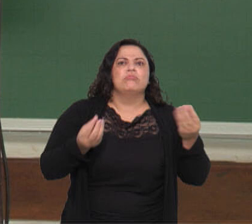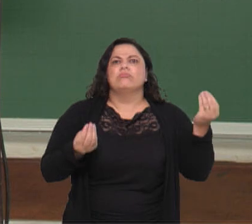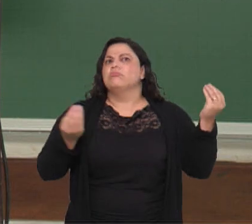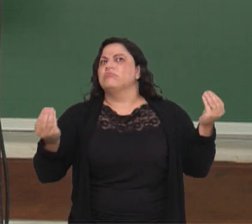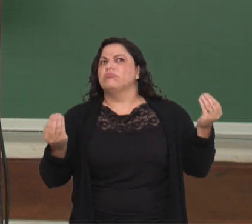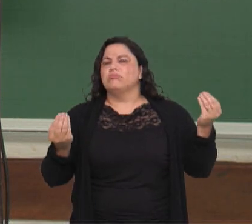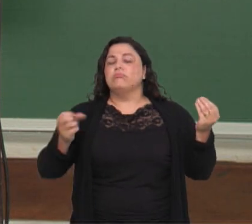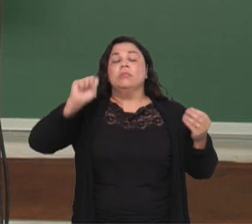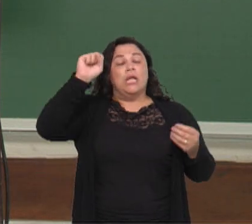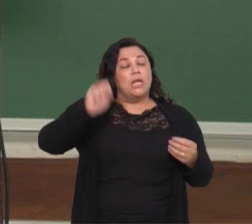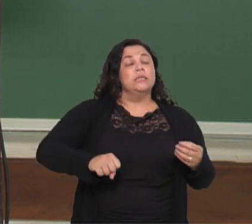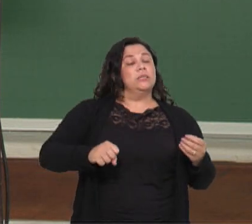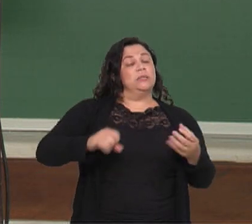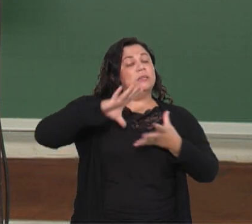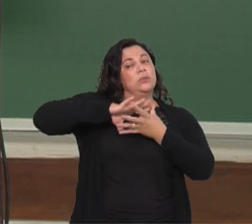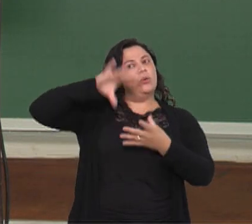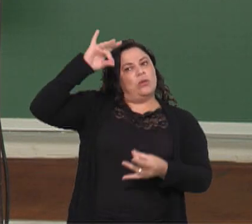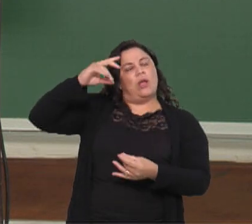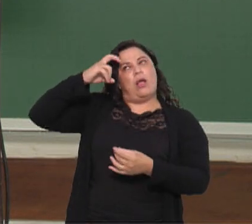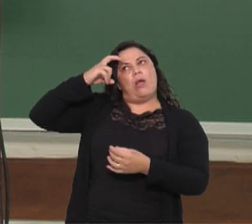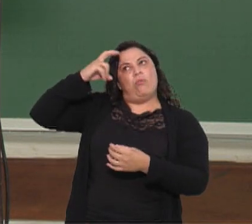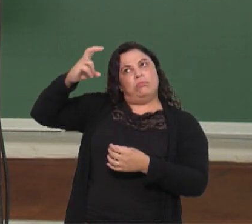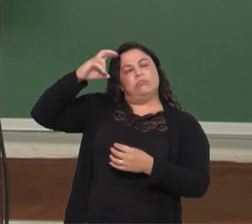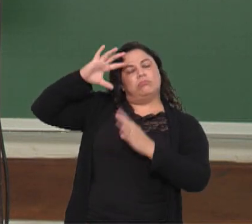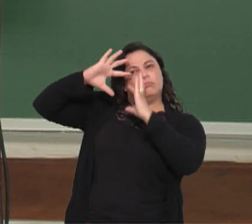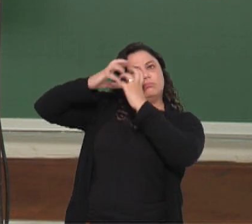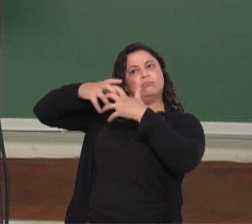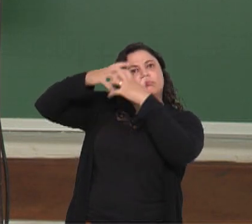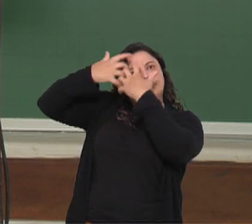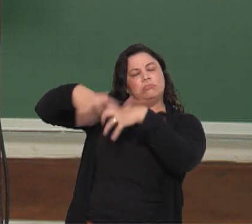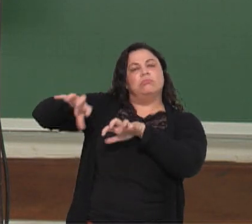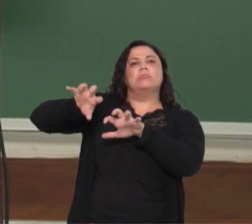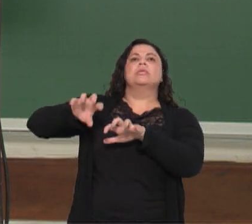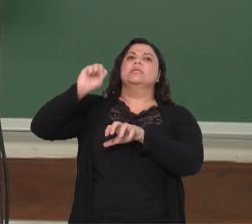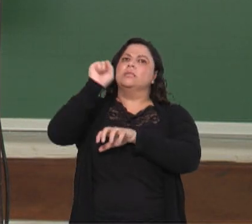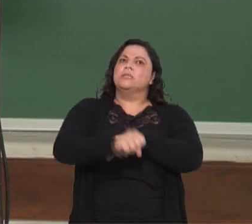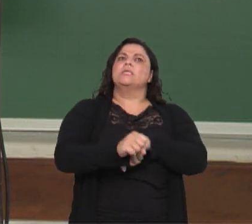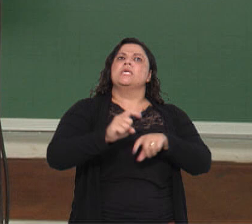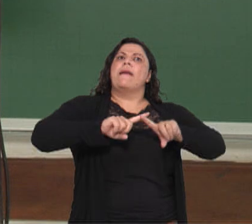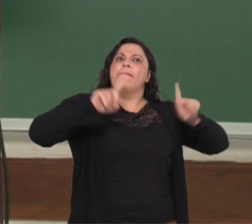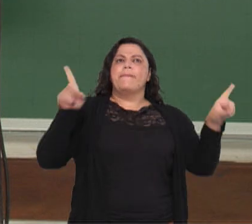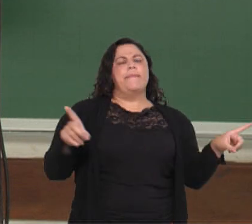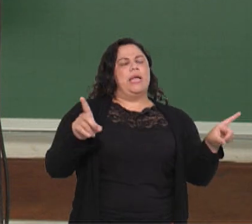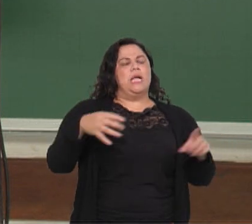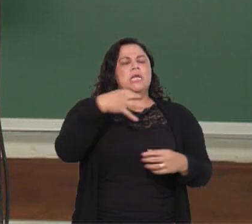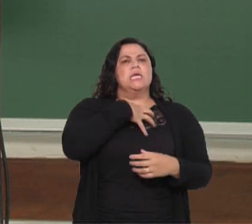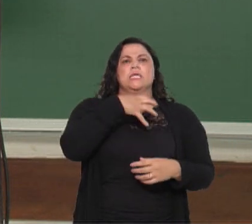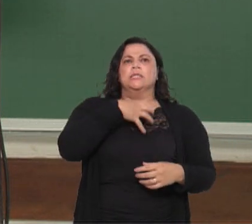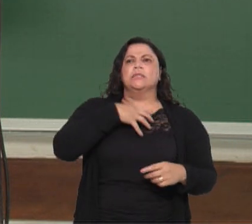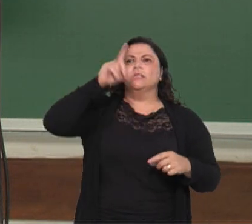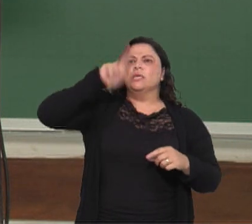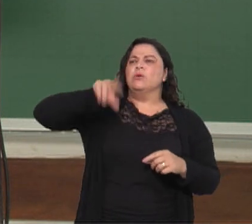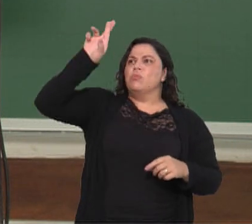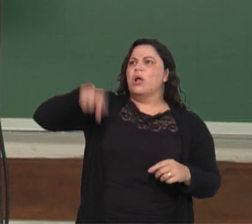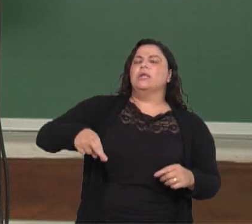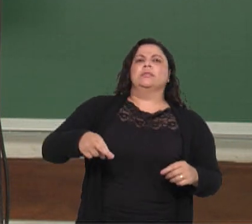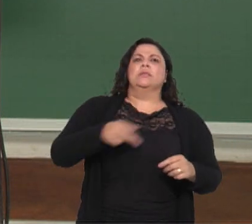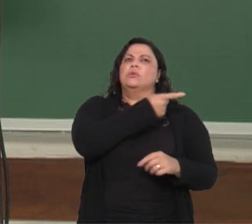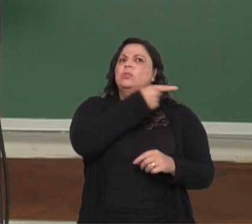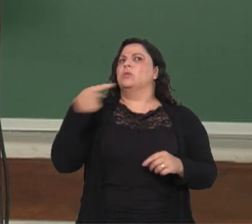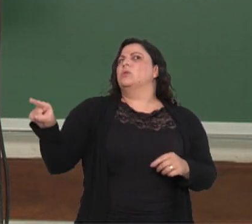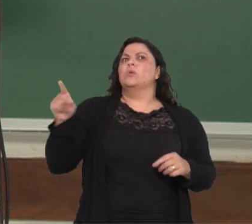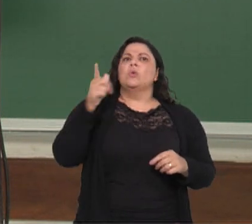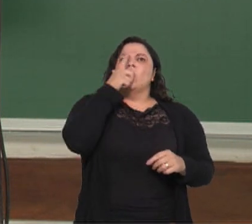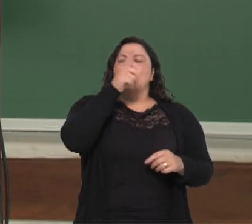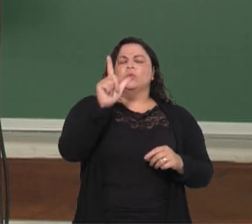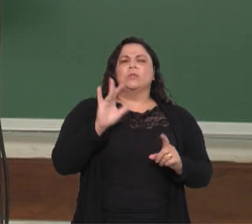nossa alma é a nossa parte intelectual, é a nossa parte da razão. Só que mesmo assim existe uma parte da razão que não consegue ter